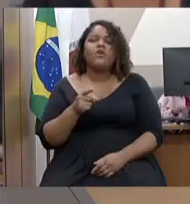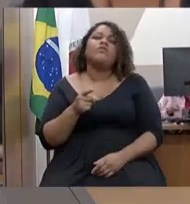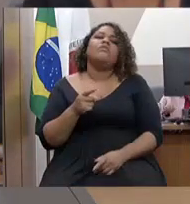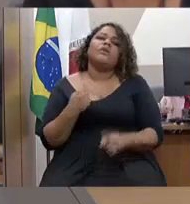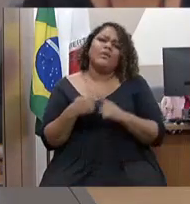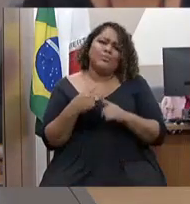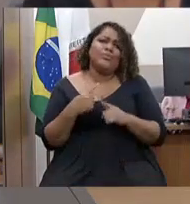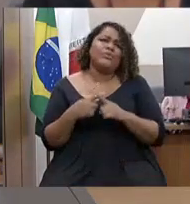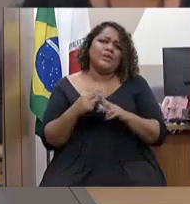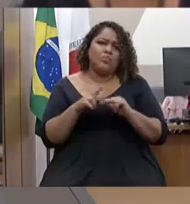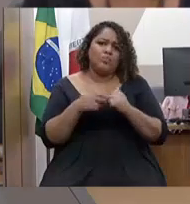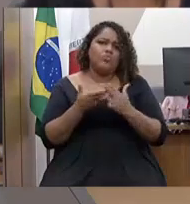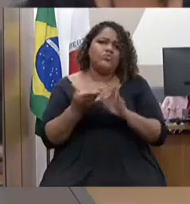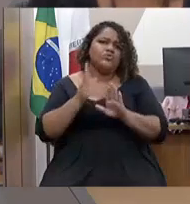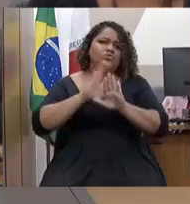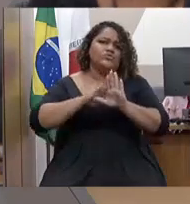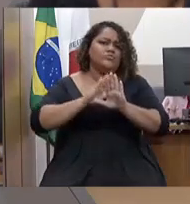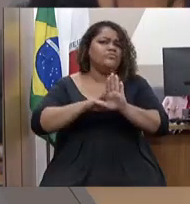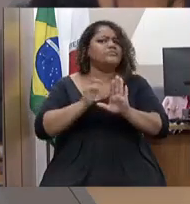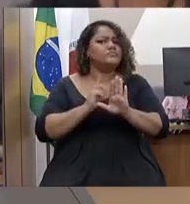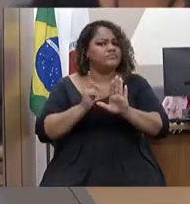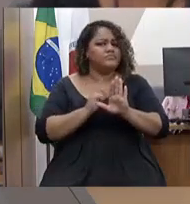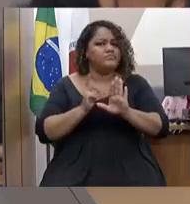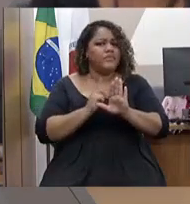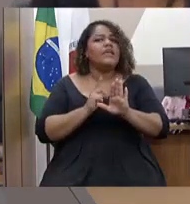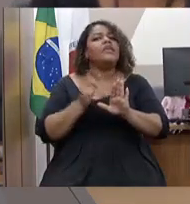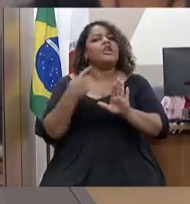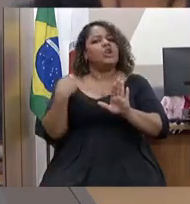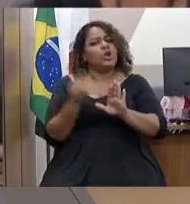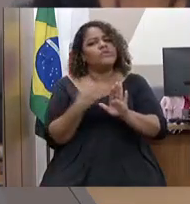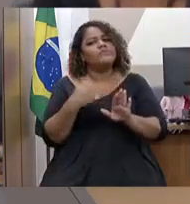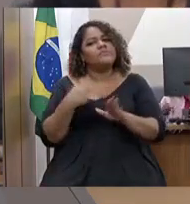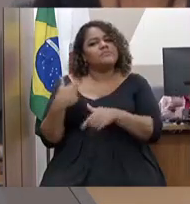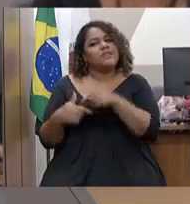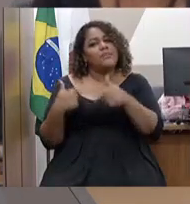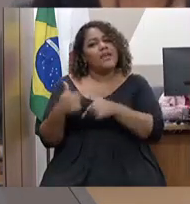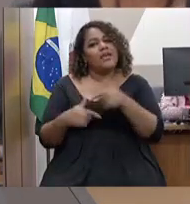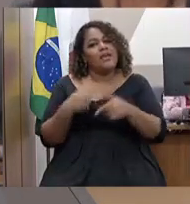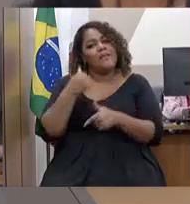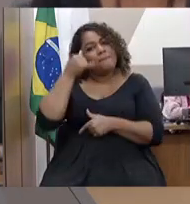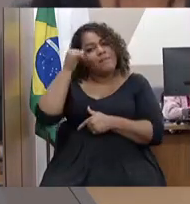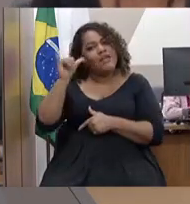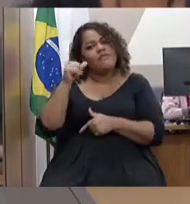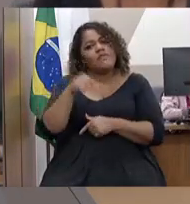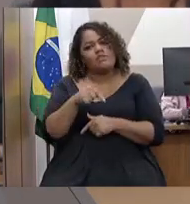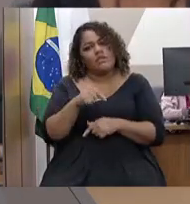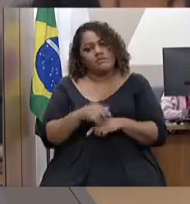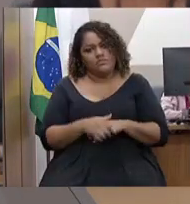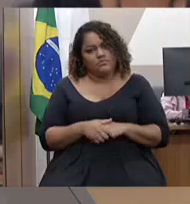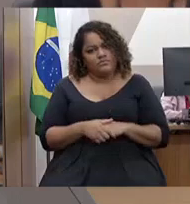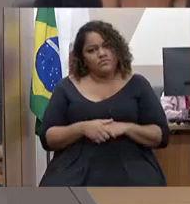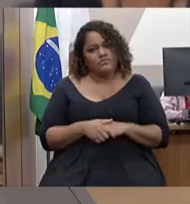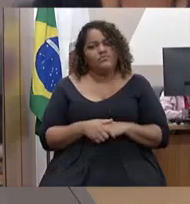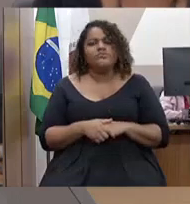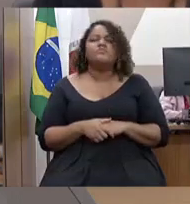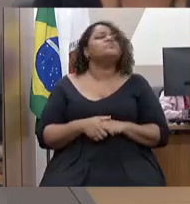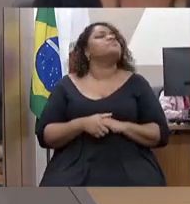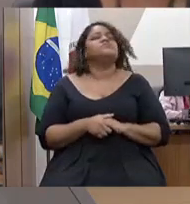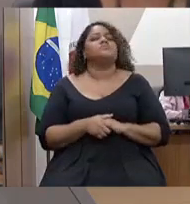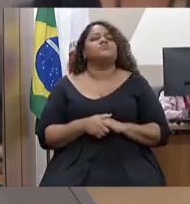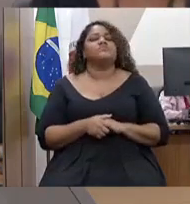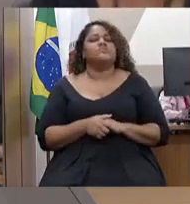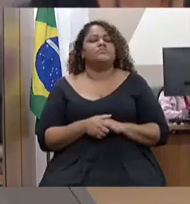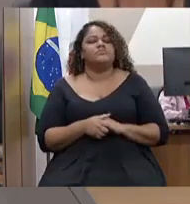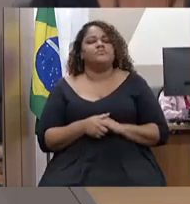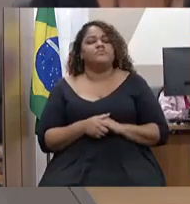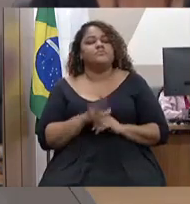para fazer para tentar evitar que isso aconteça né interessante gente que esses números